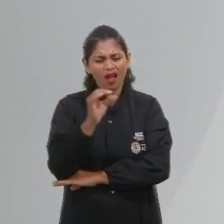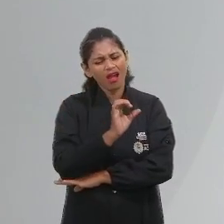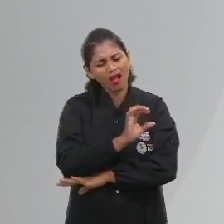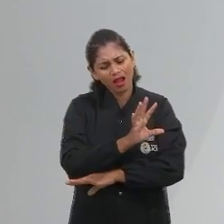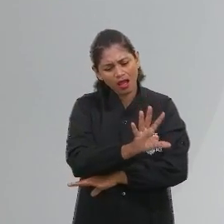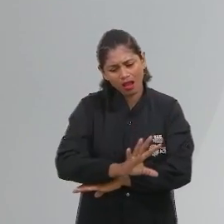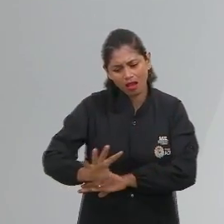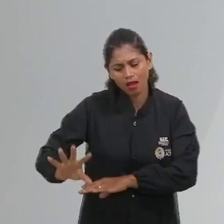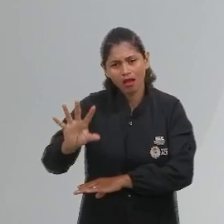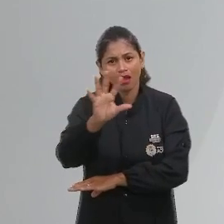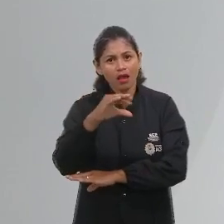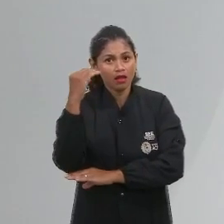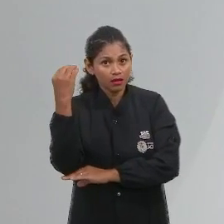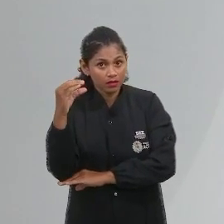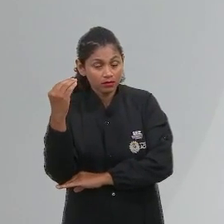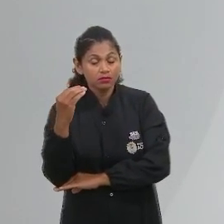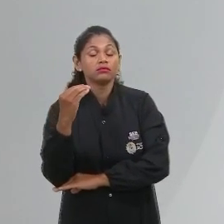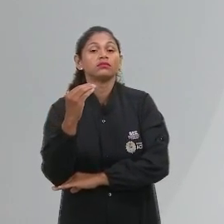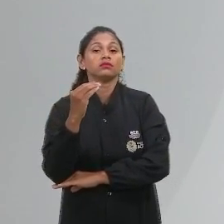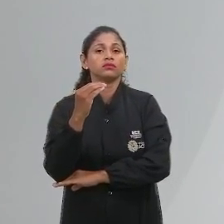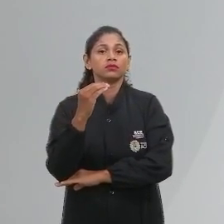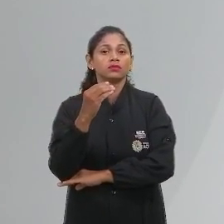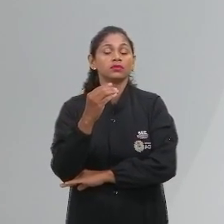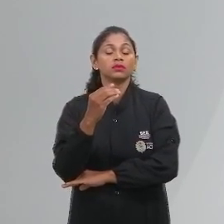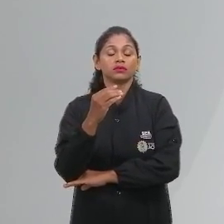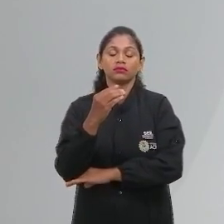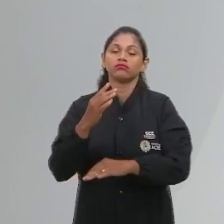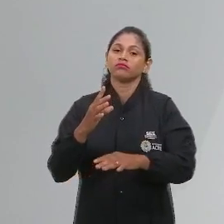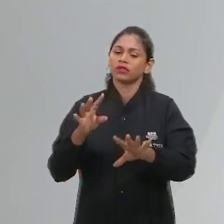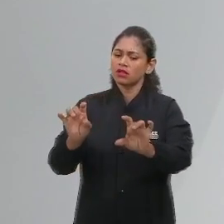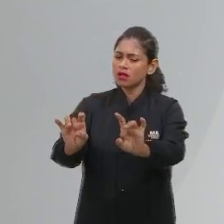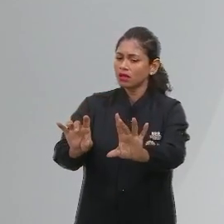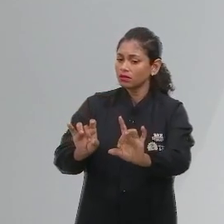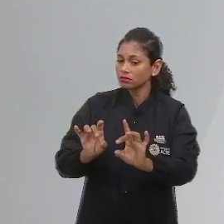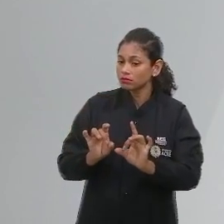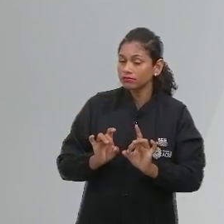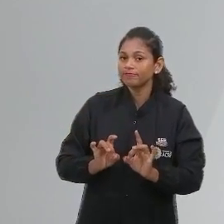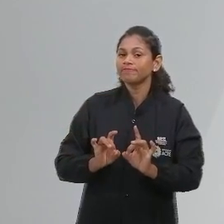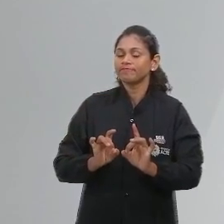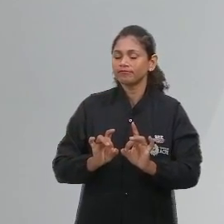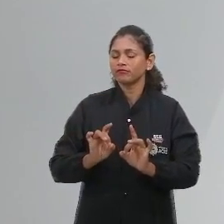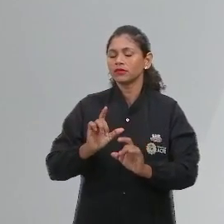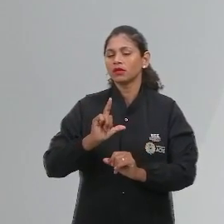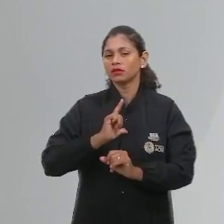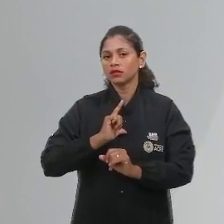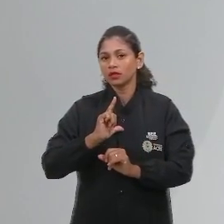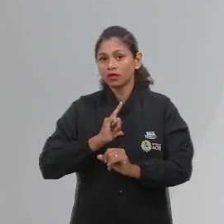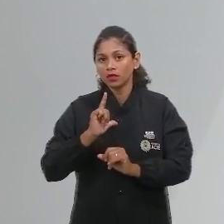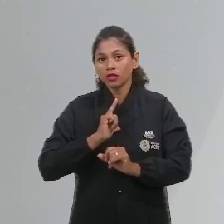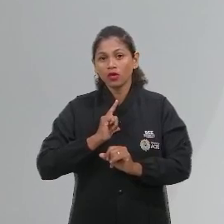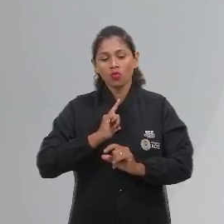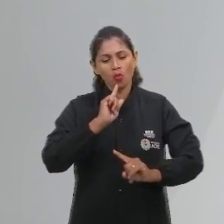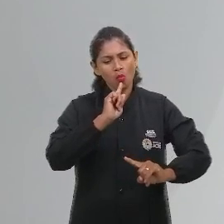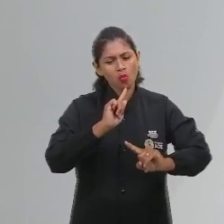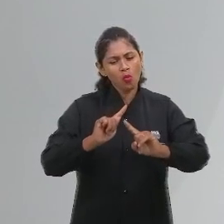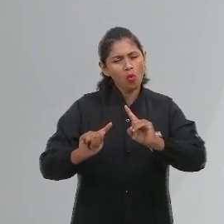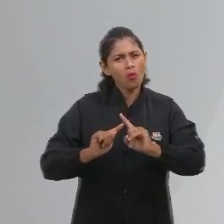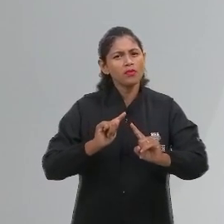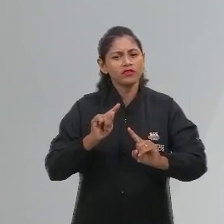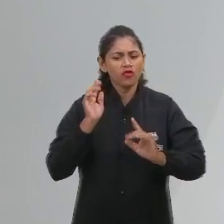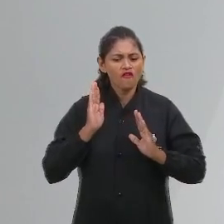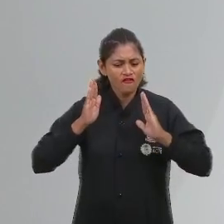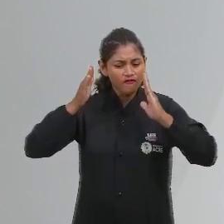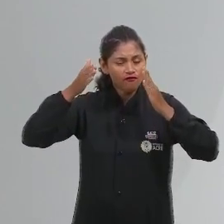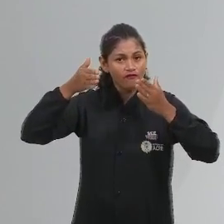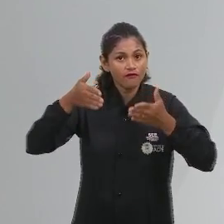ciência, tecnicamente, possui algo que nós denominamos de objeto de estudo. O que é esse objeto